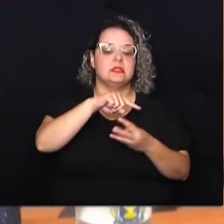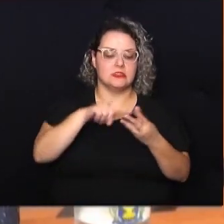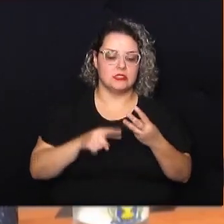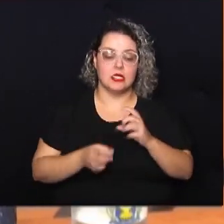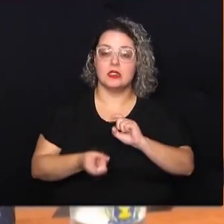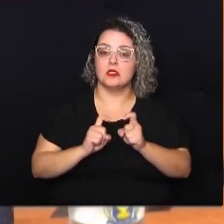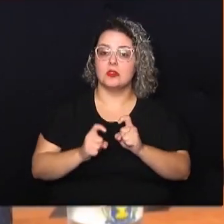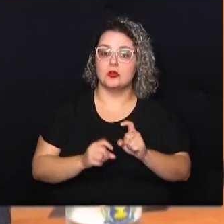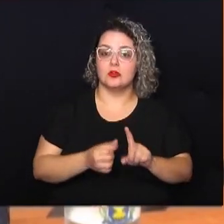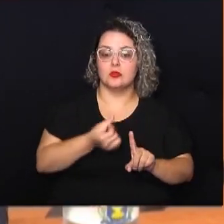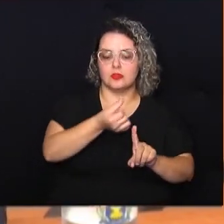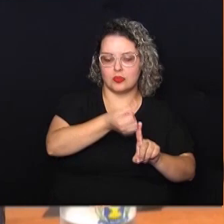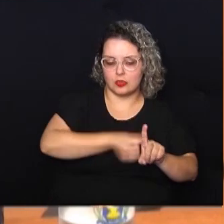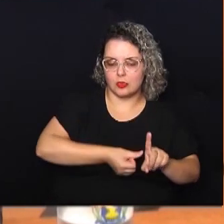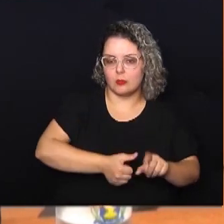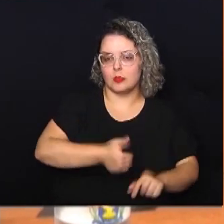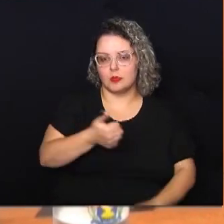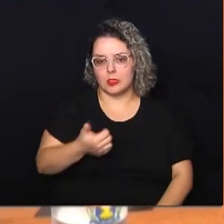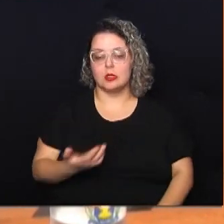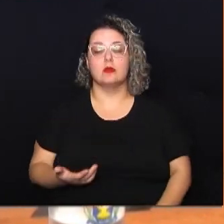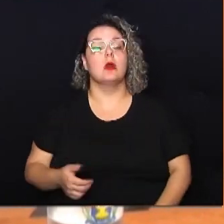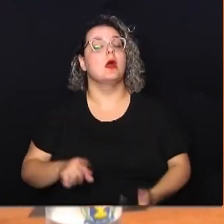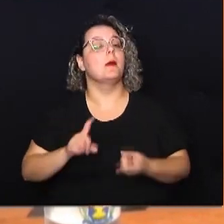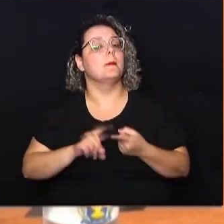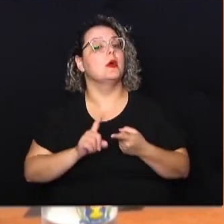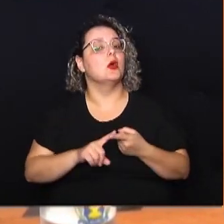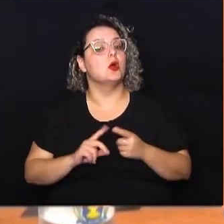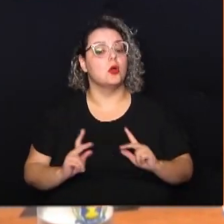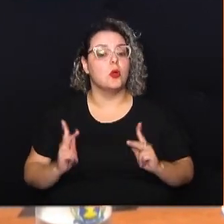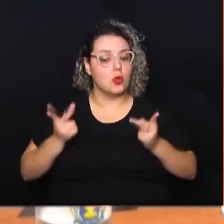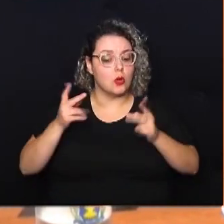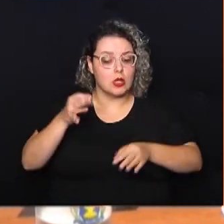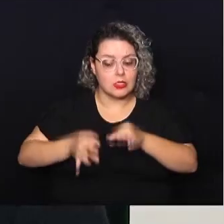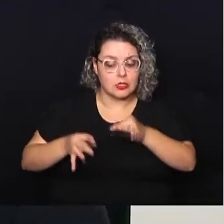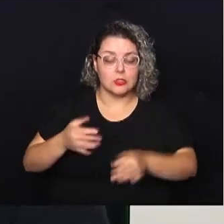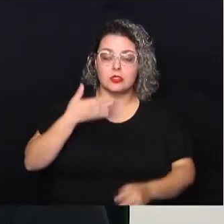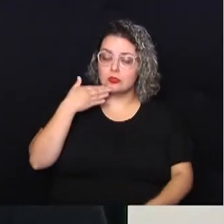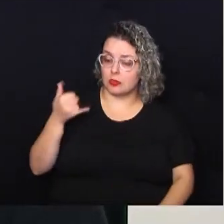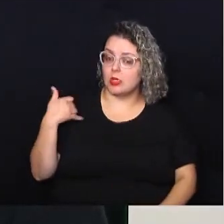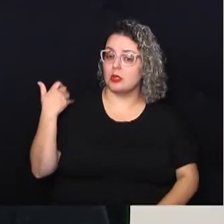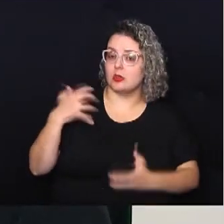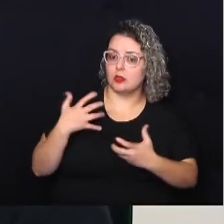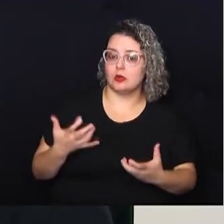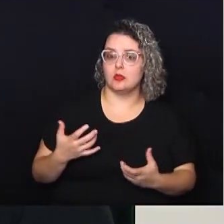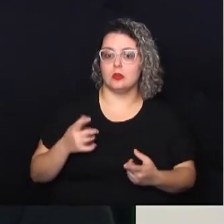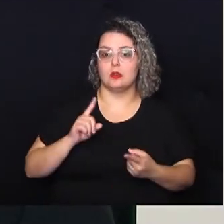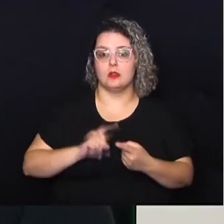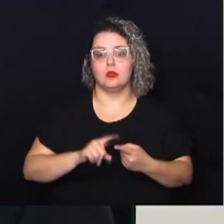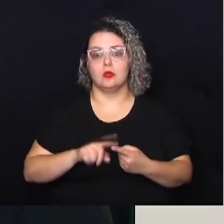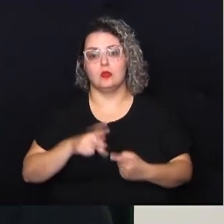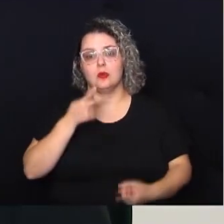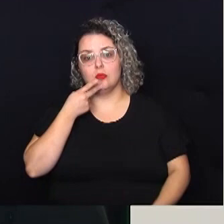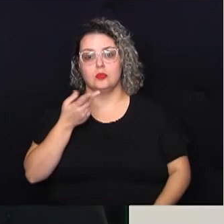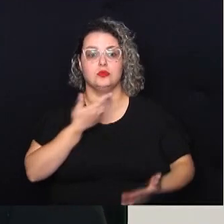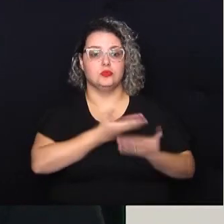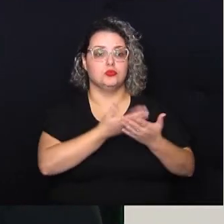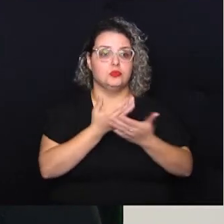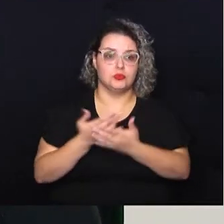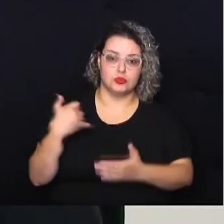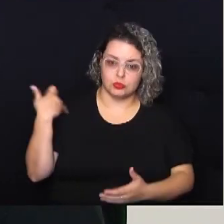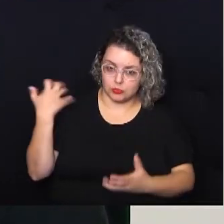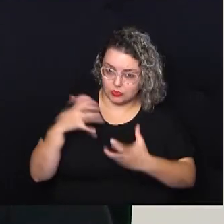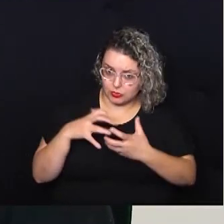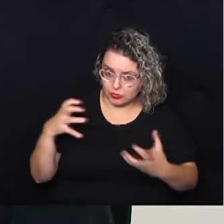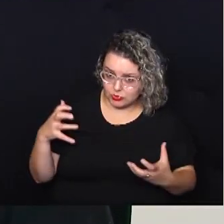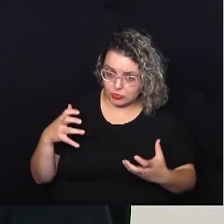primeiro semestre. A primeira delas falou sobre conquistas jurídicas da melhor idade. Falou sobre o estudo do idoso,